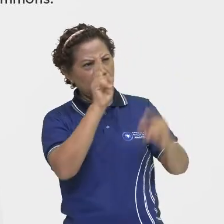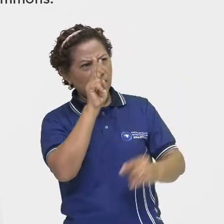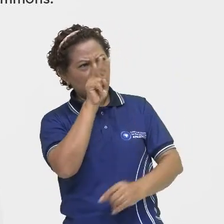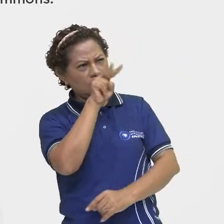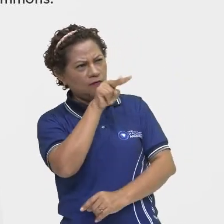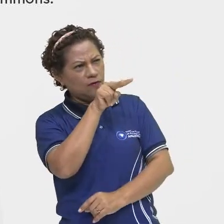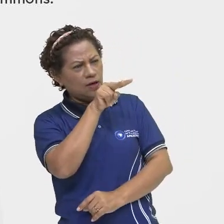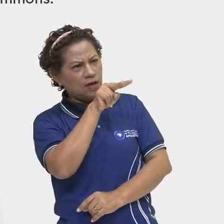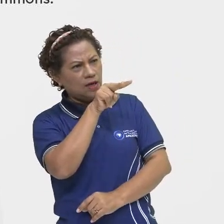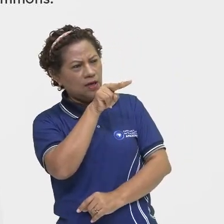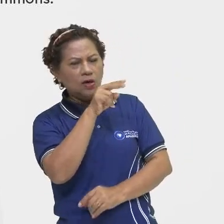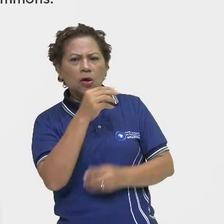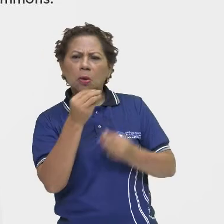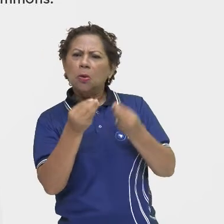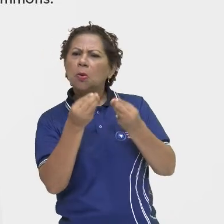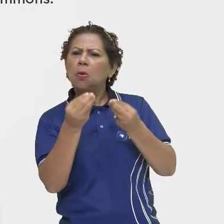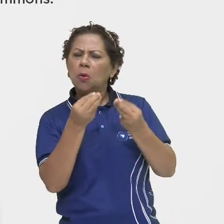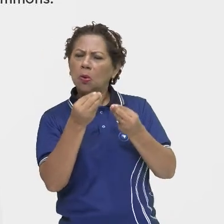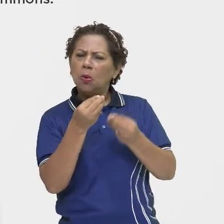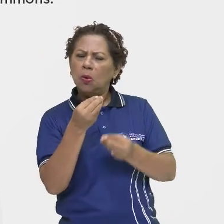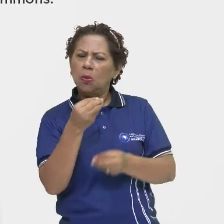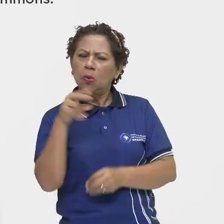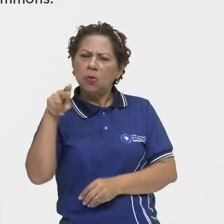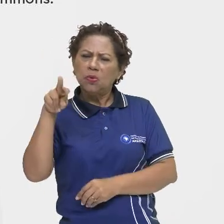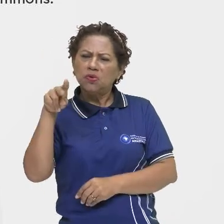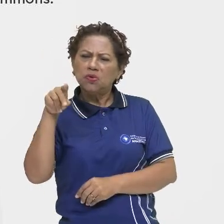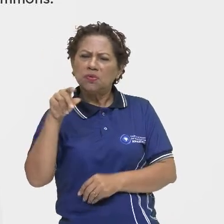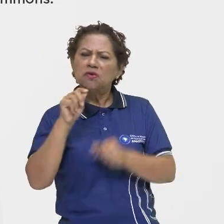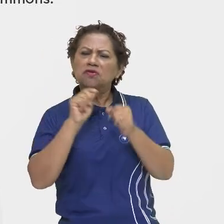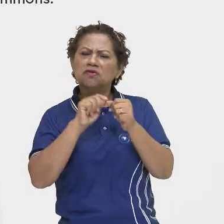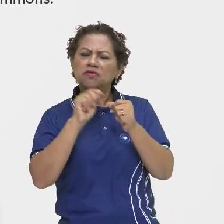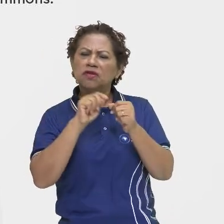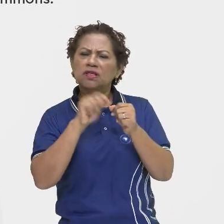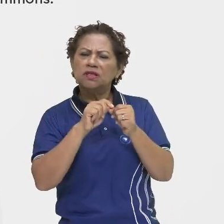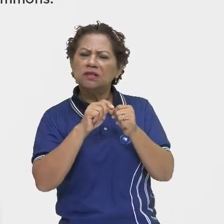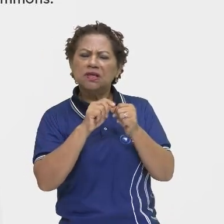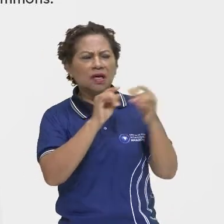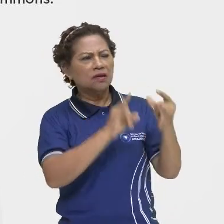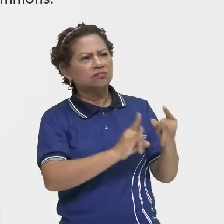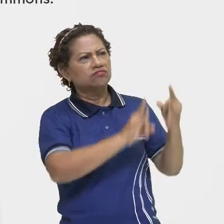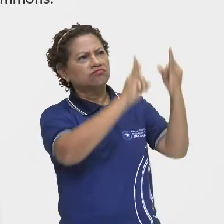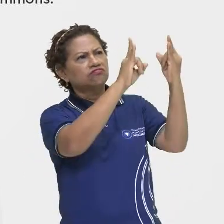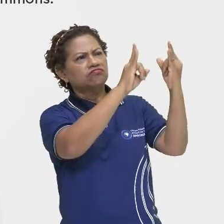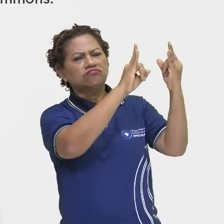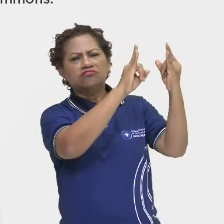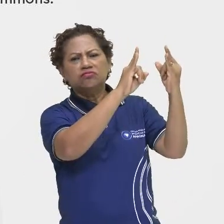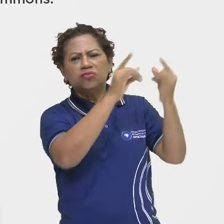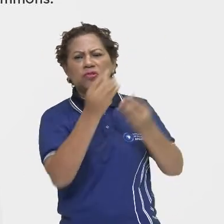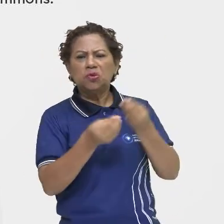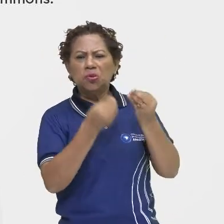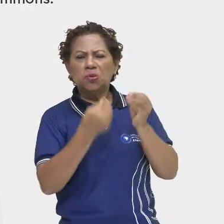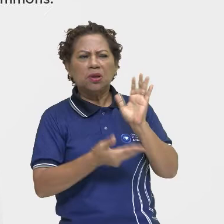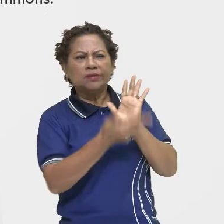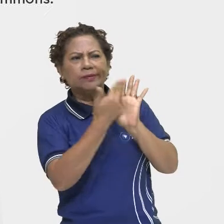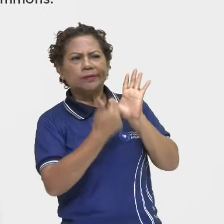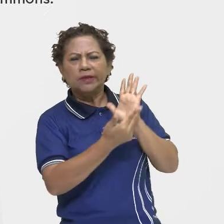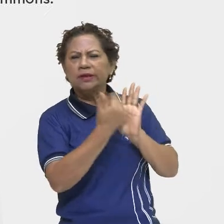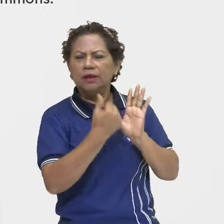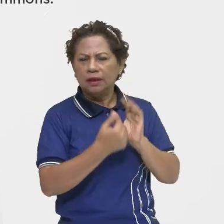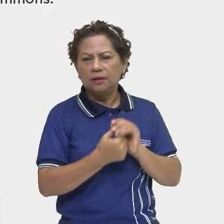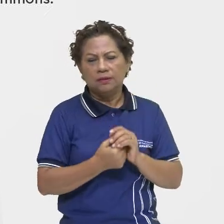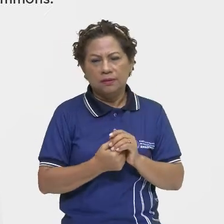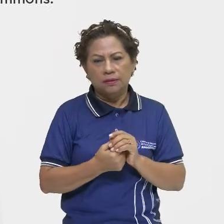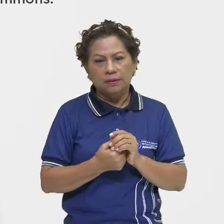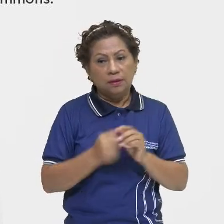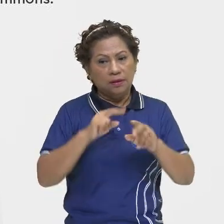como eles se arriscam a fazer essa composição, né? Um prédio alto, eles fazem todo o riscado do desenho,